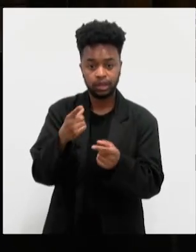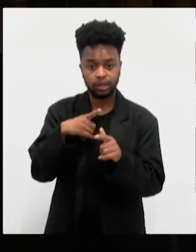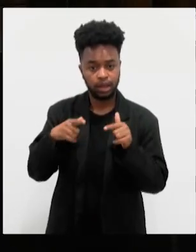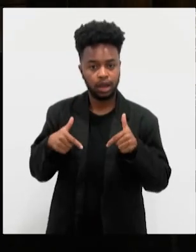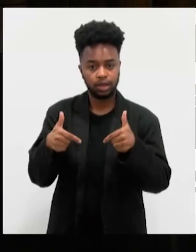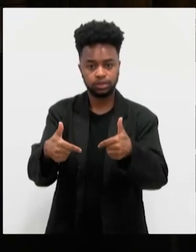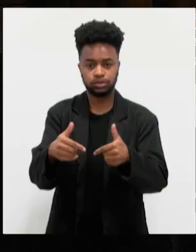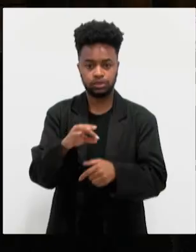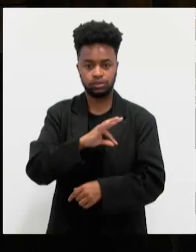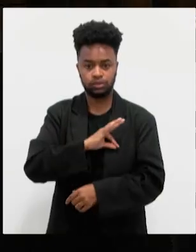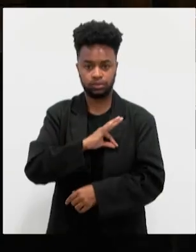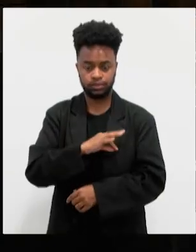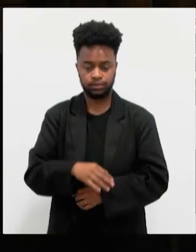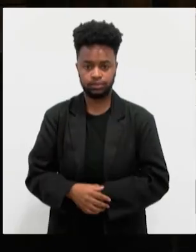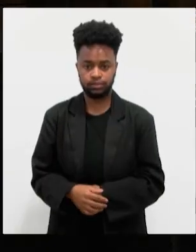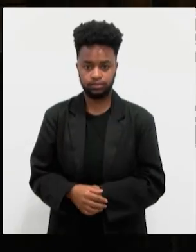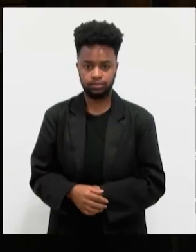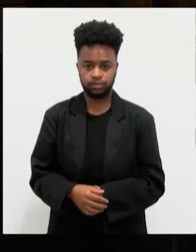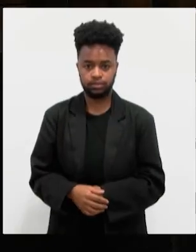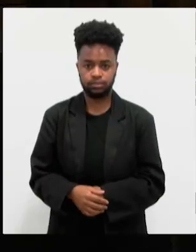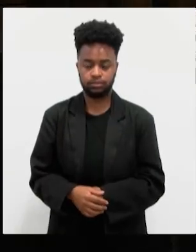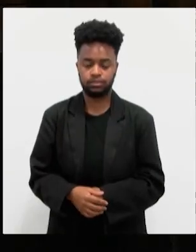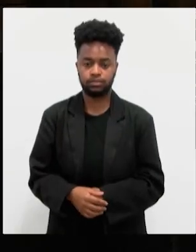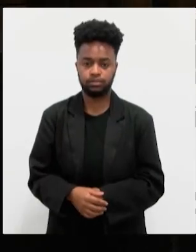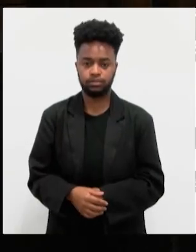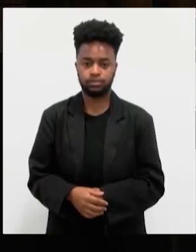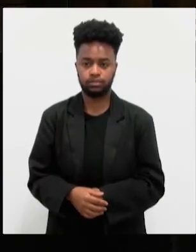operação. Dia sim, dia não.